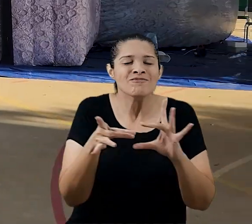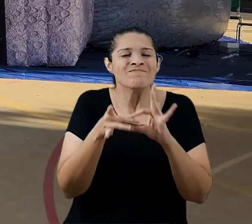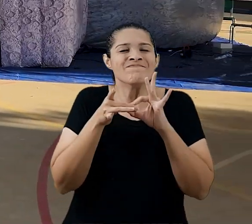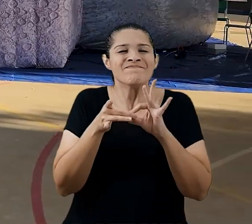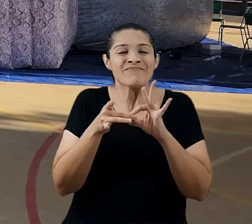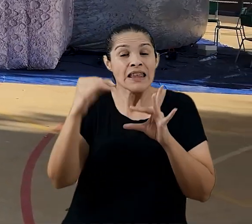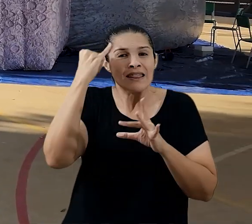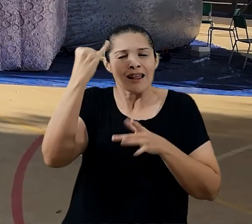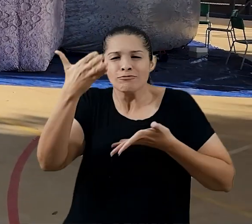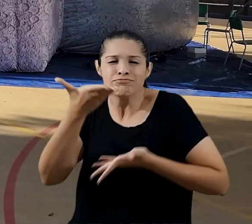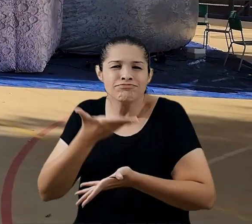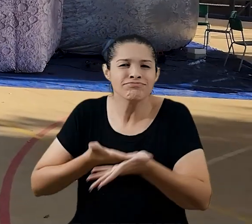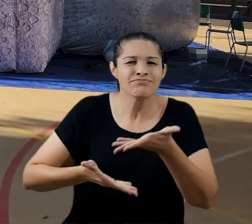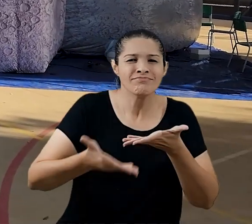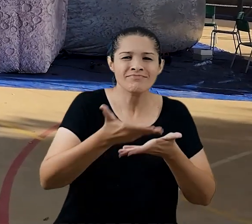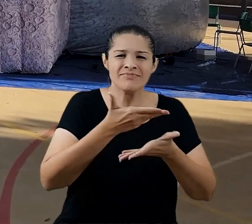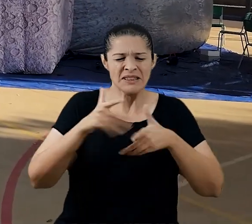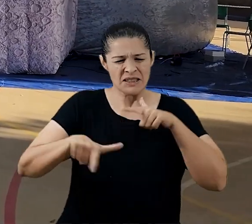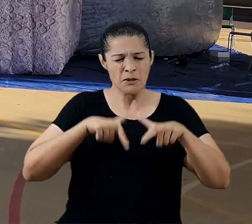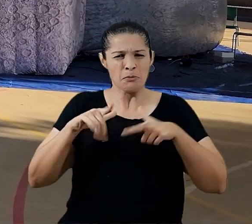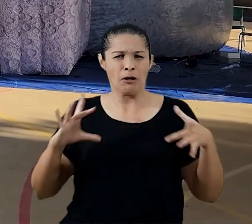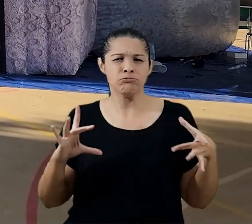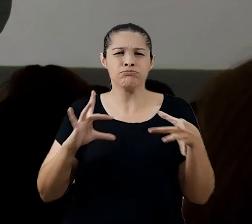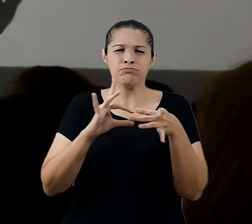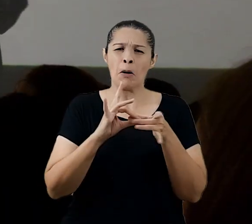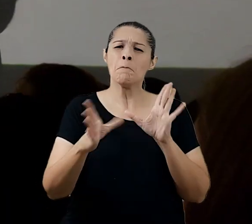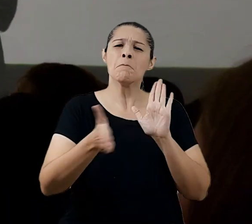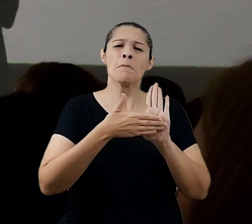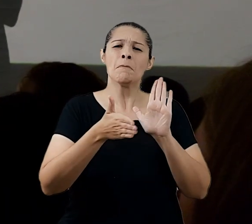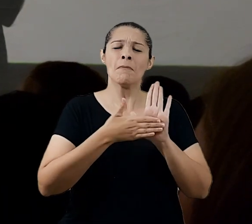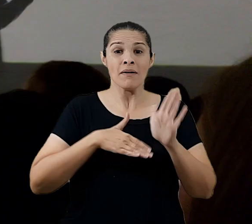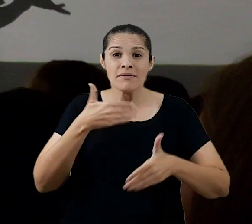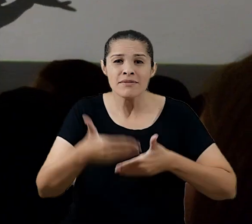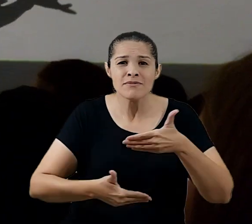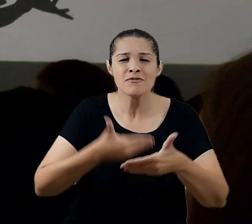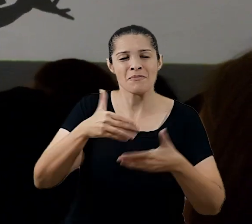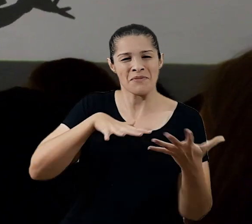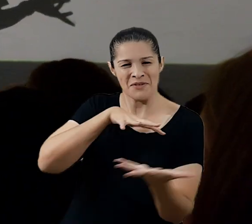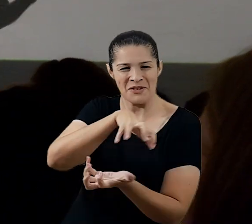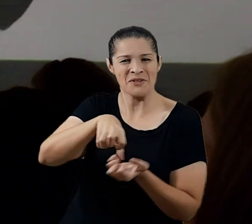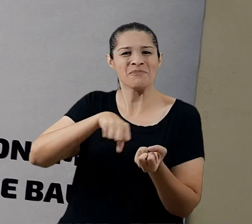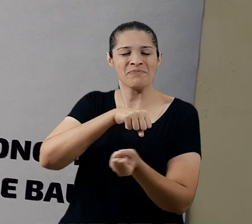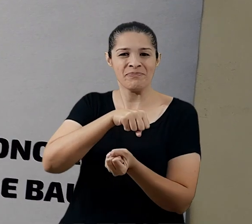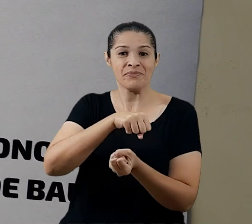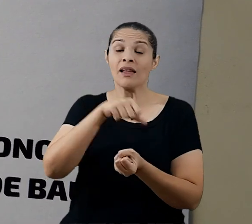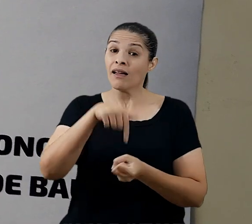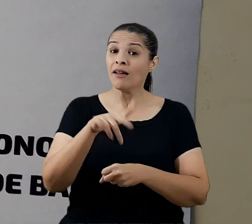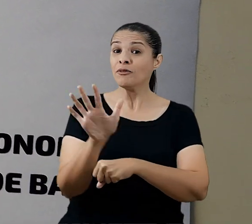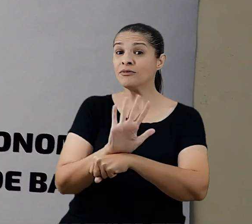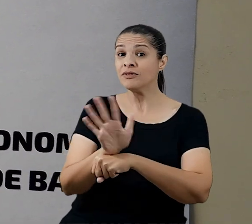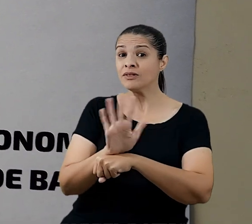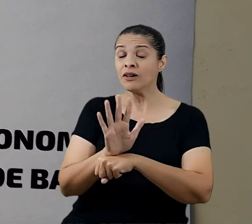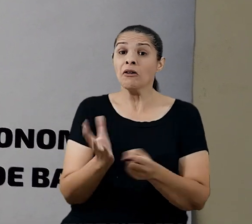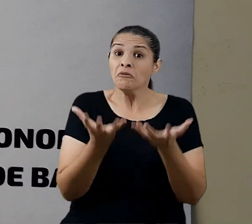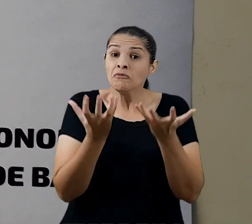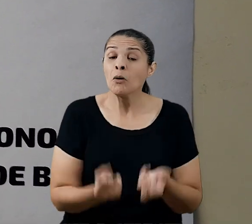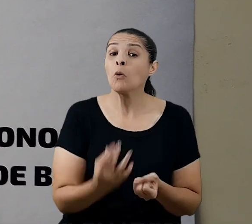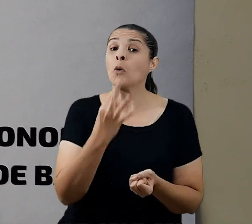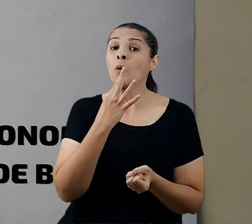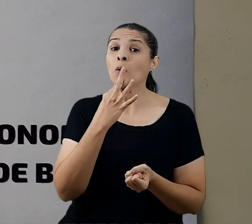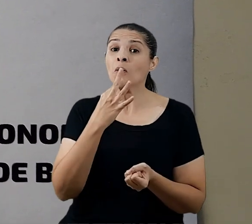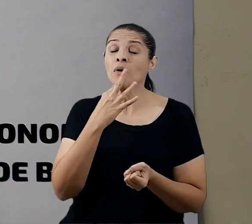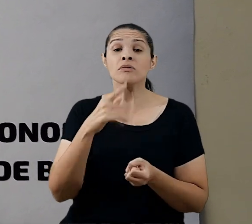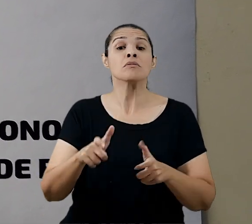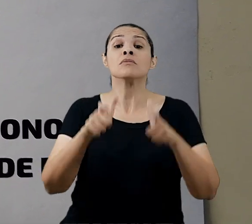e trabalham juntas por um mesmo propósito de desenvolvimento sustentável. Nesse episódio, conheceremos o Observatório Didático de Astronomia